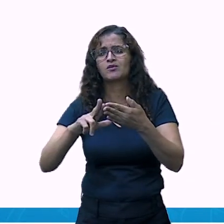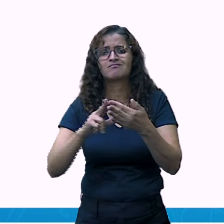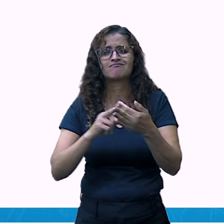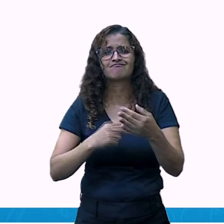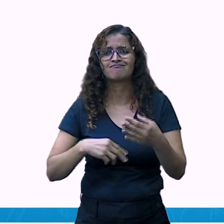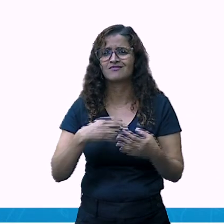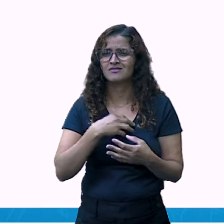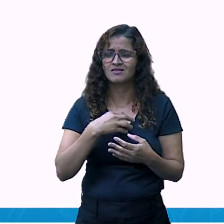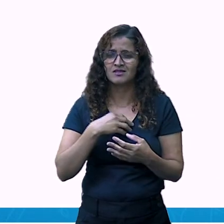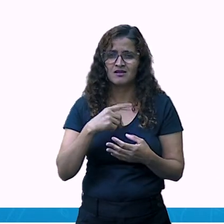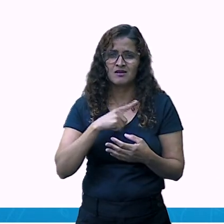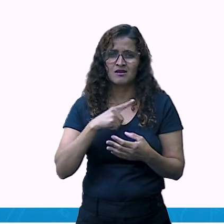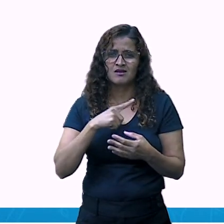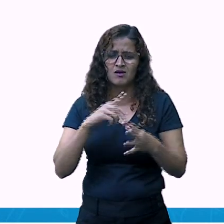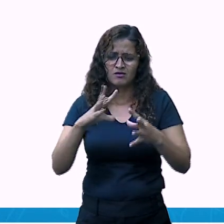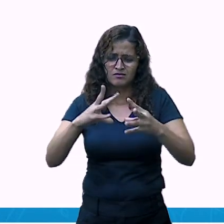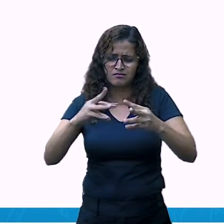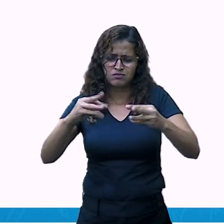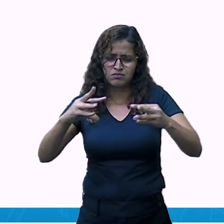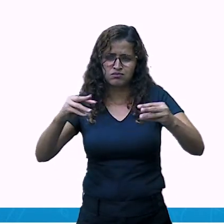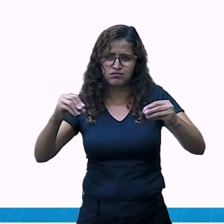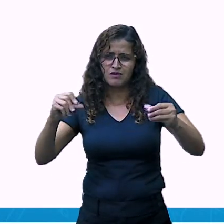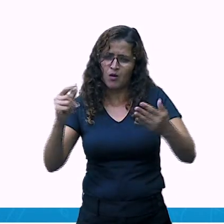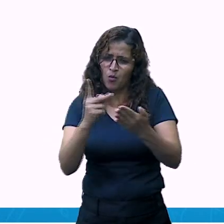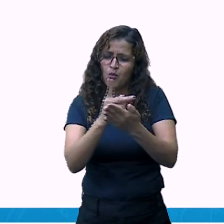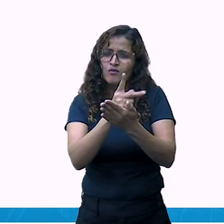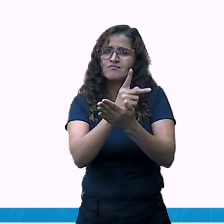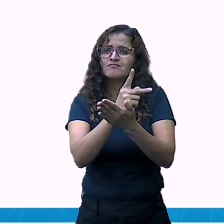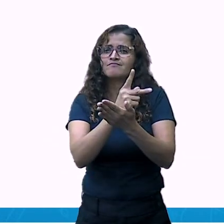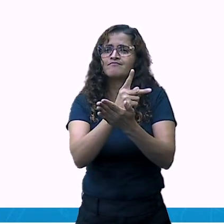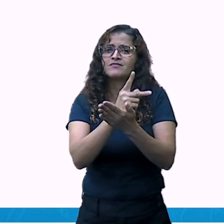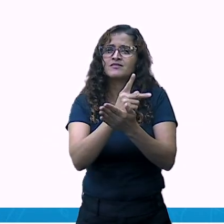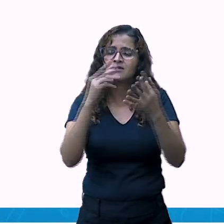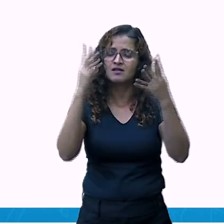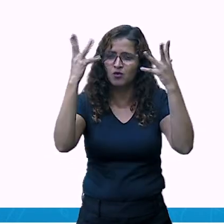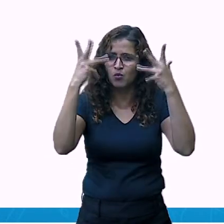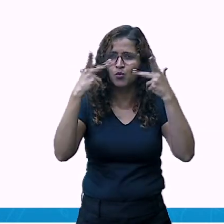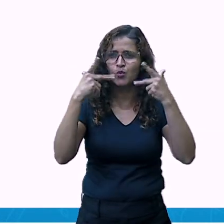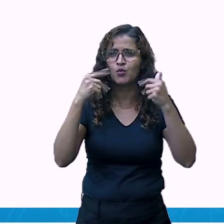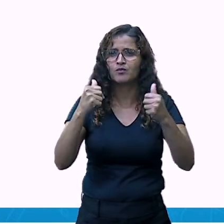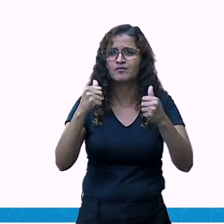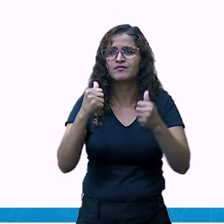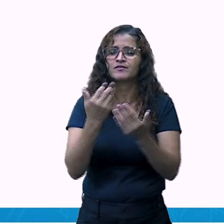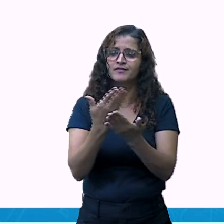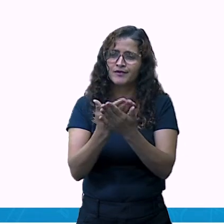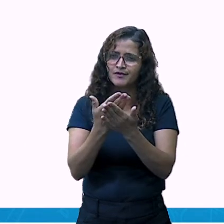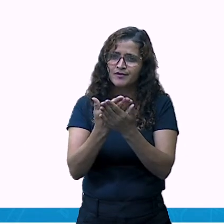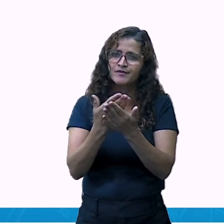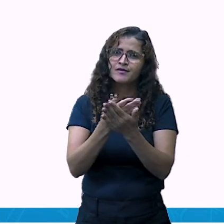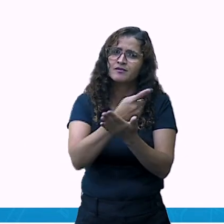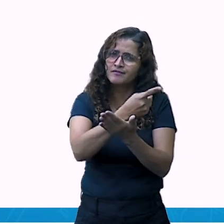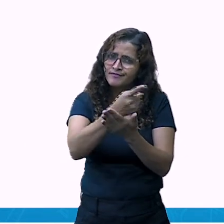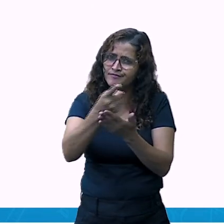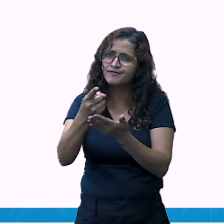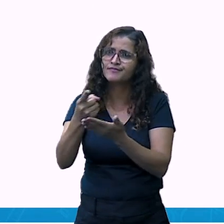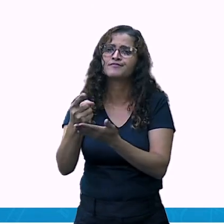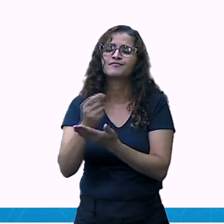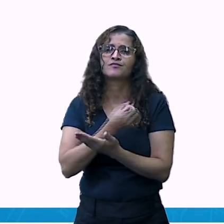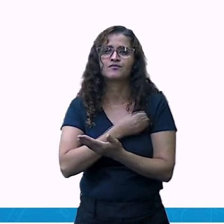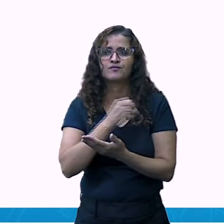fazer o quê? A decomposição, como nós falamos na aula número 18,